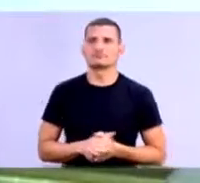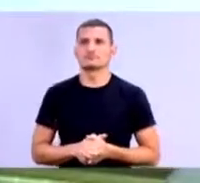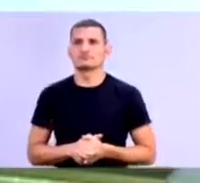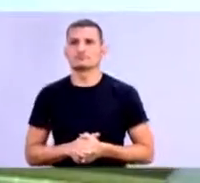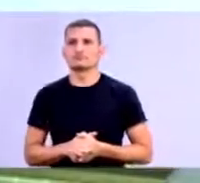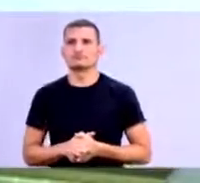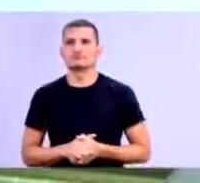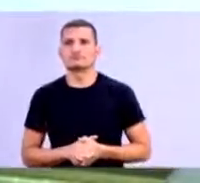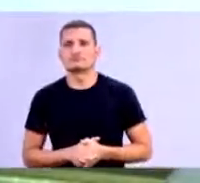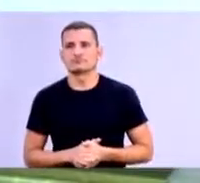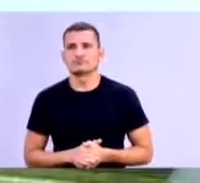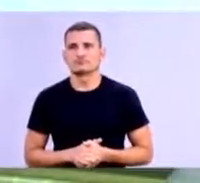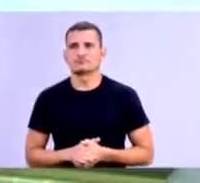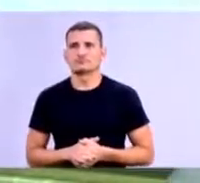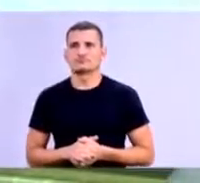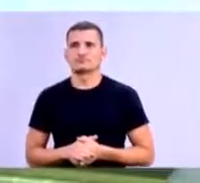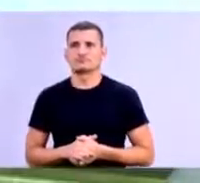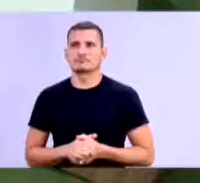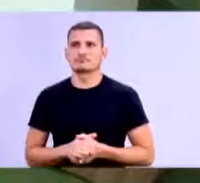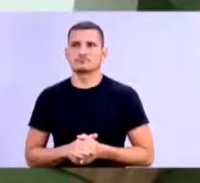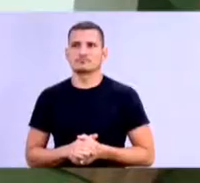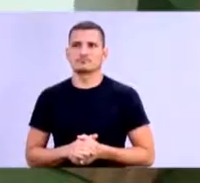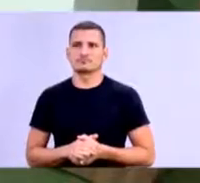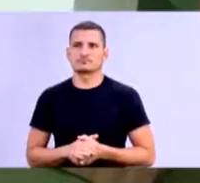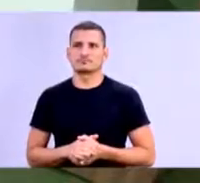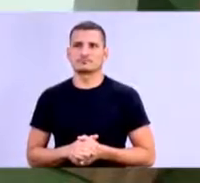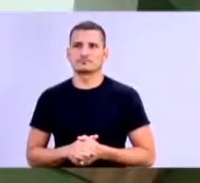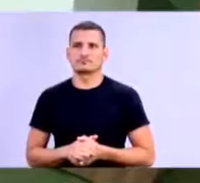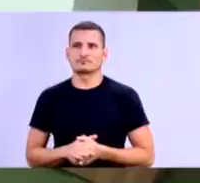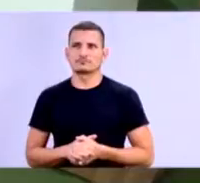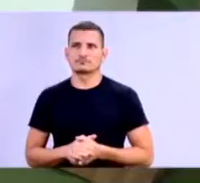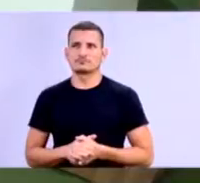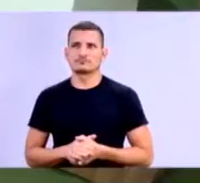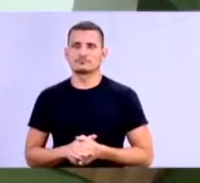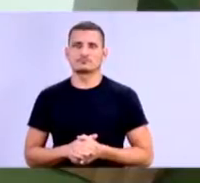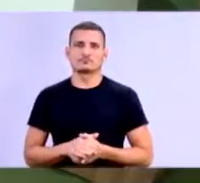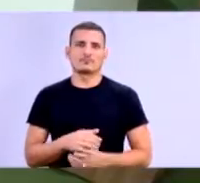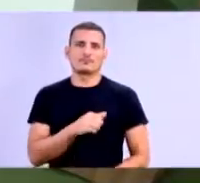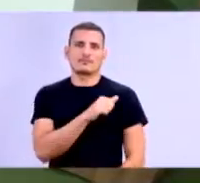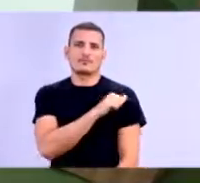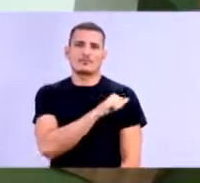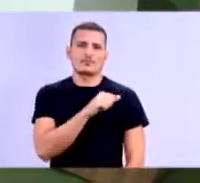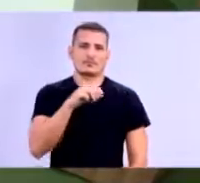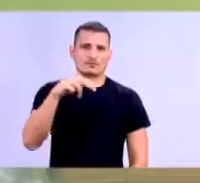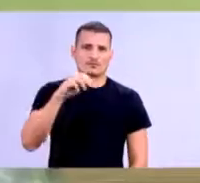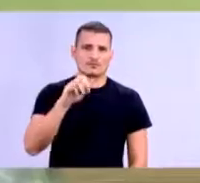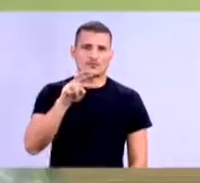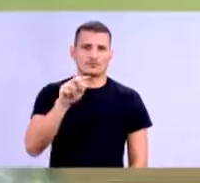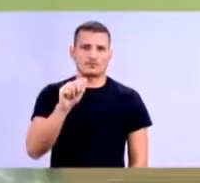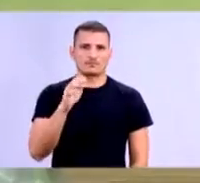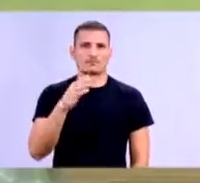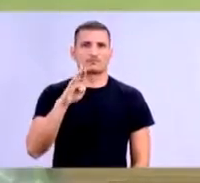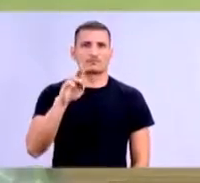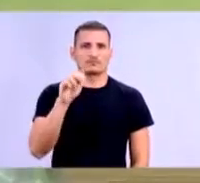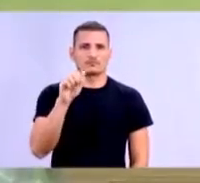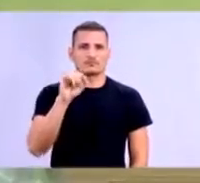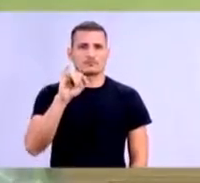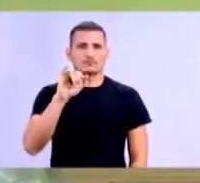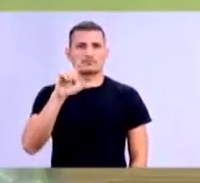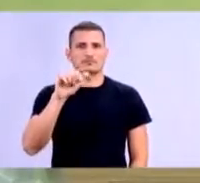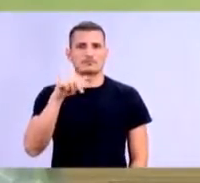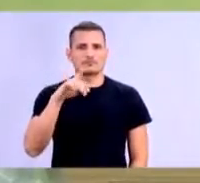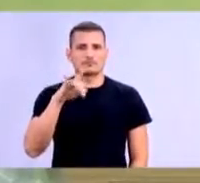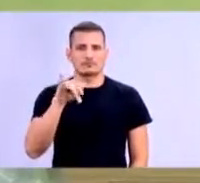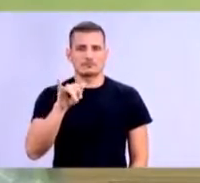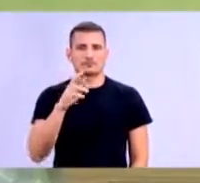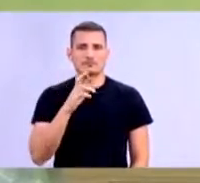momento assim. Tudo bem? Tudo Mais bem. alguém? Os alunos de Nova Brasilândia responderam corretamente a questão C.